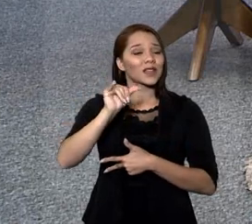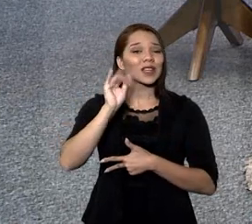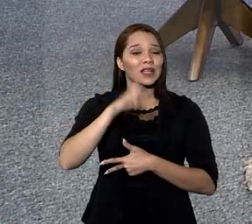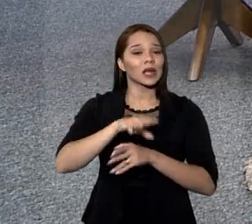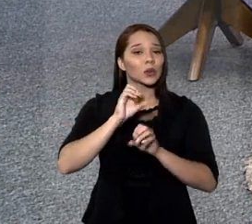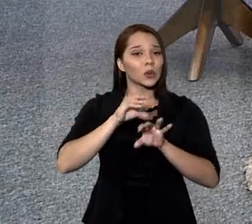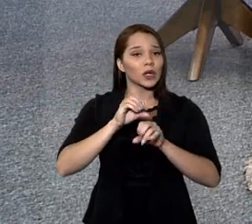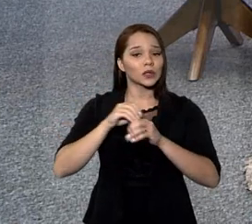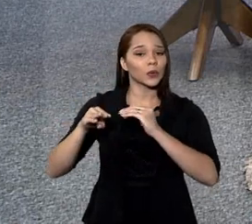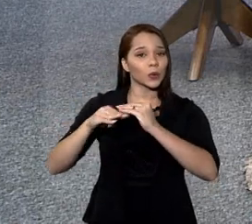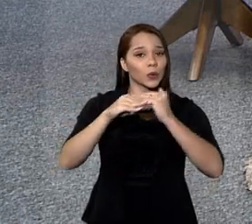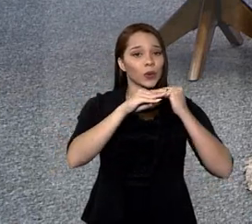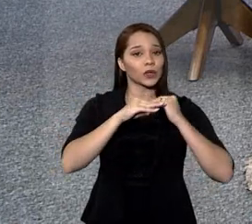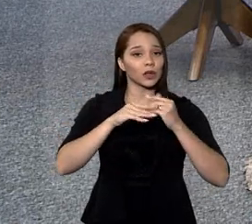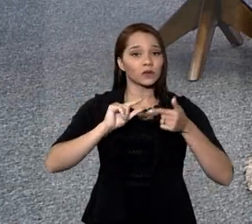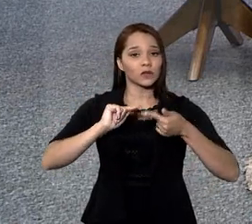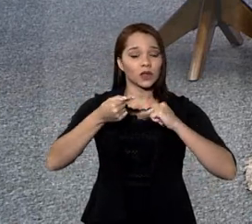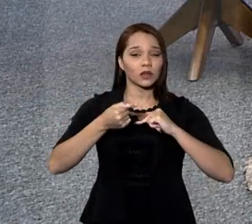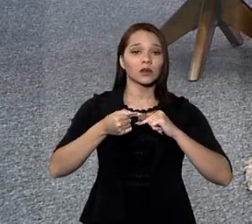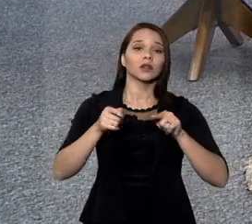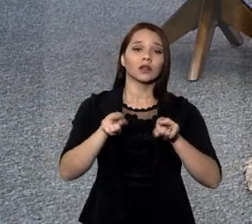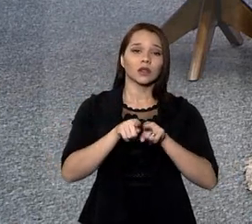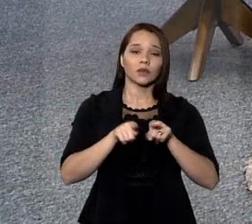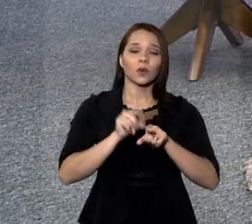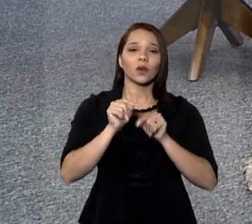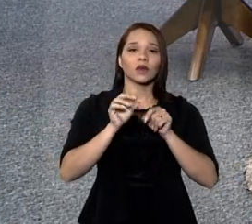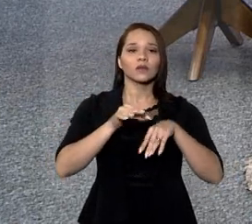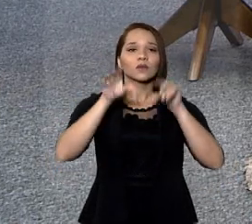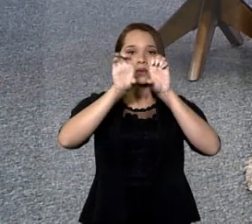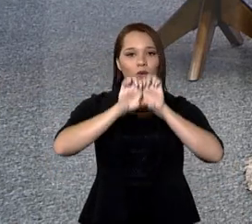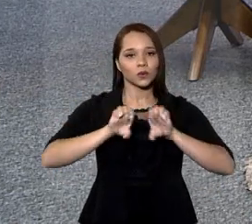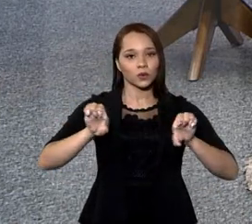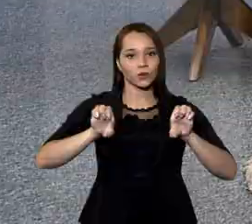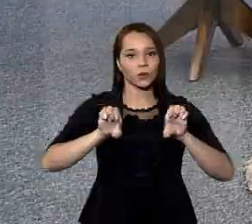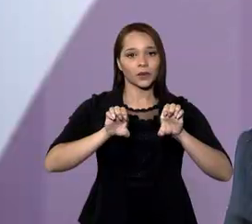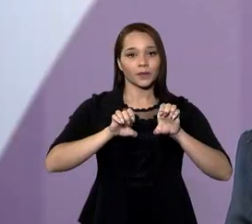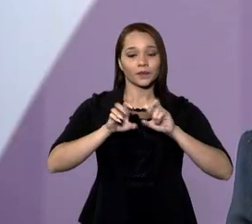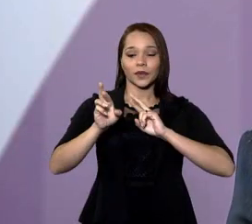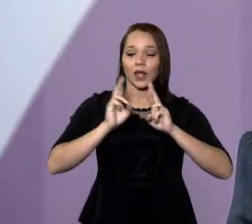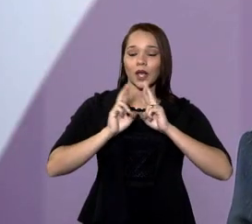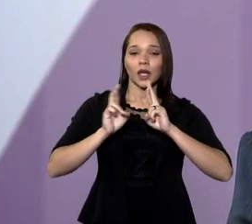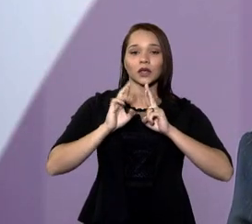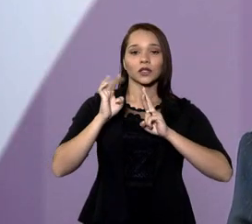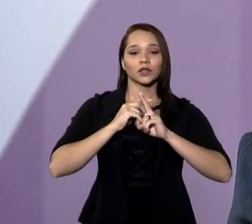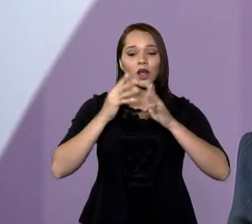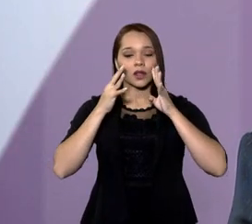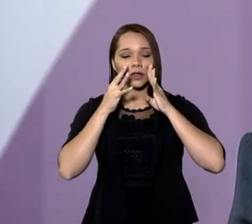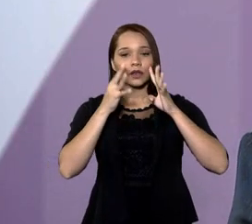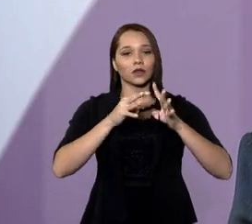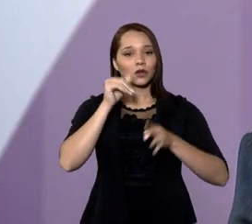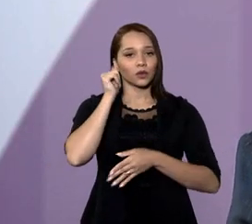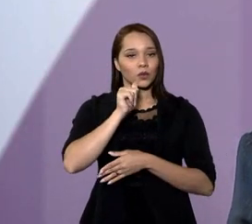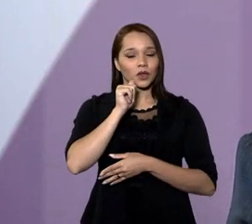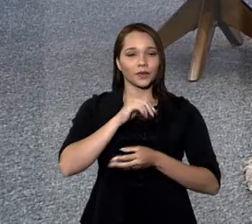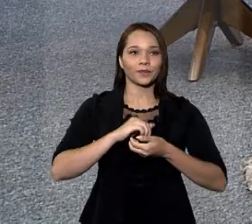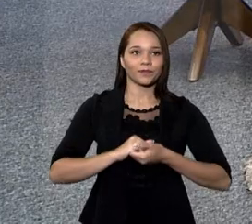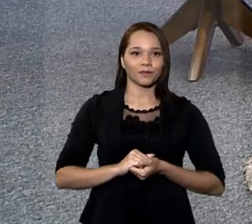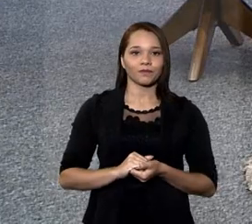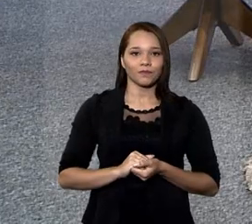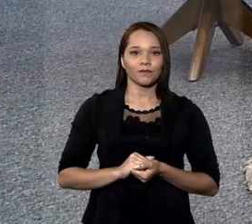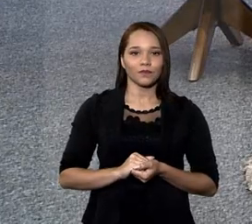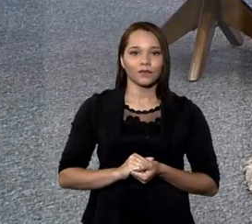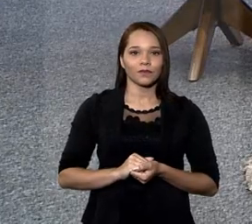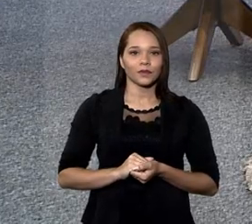que a gente vai tá falando da educação para igualdade de gênero e no que diz respeito à estruturação dessa rede de atendimento à mulher